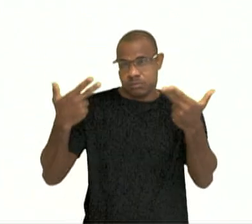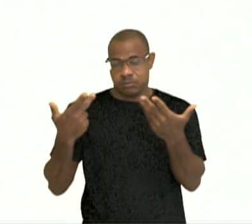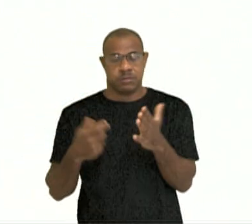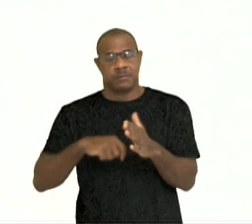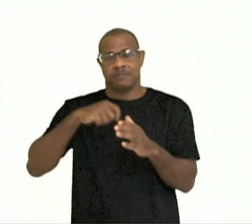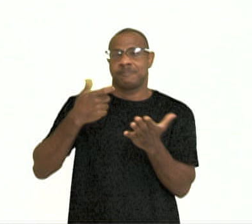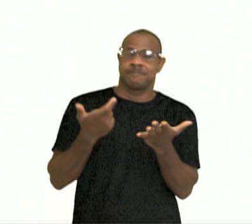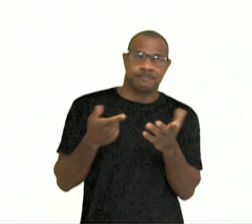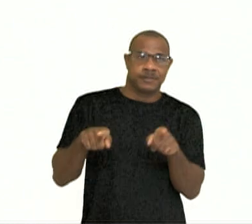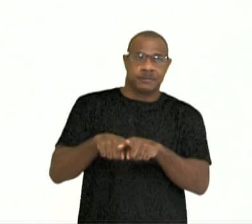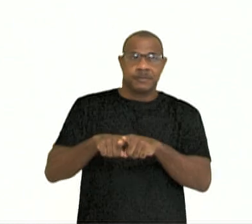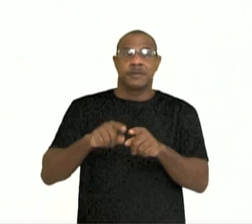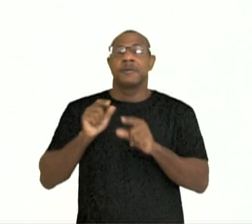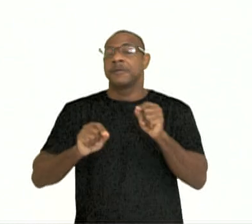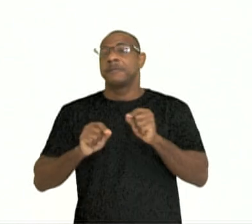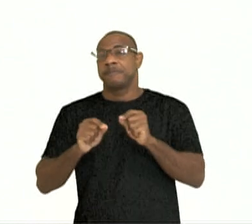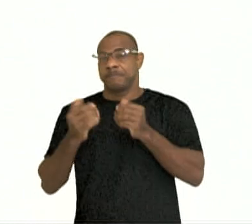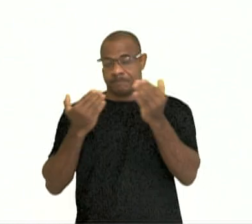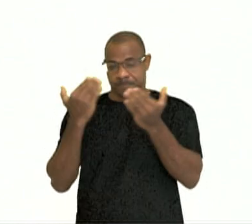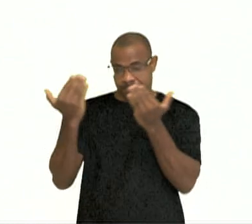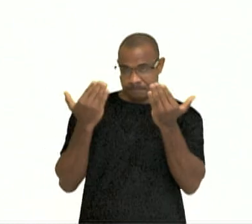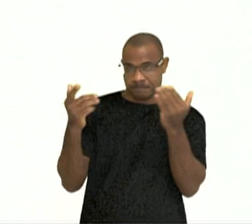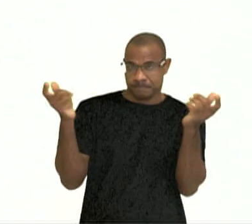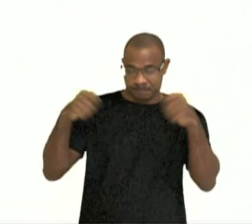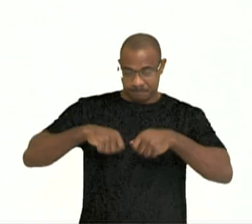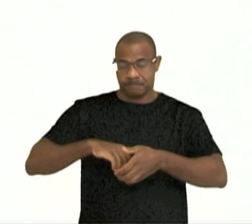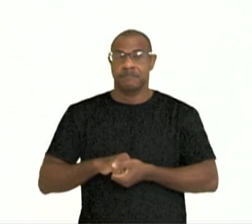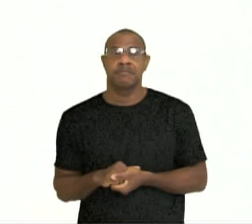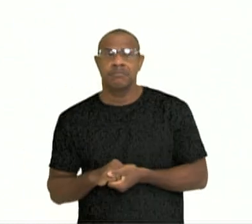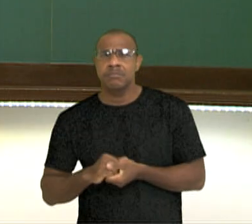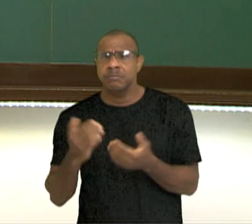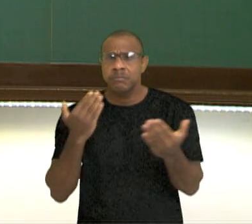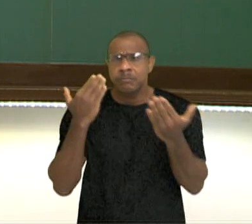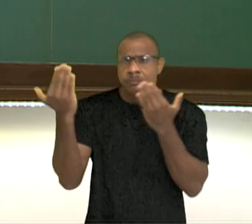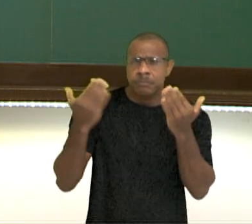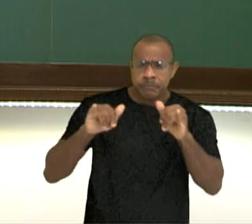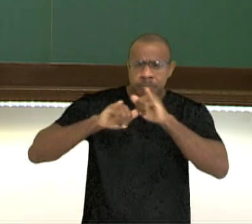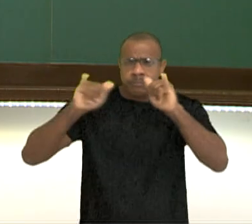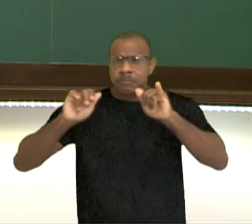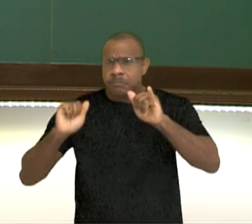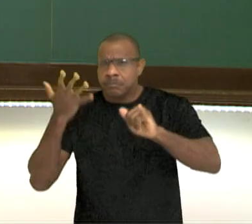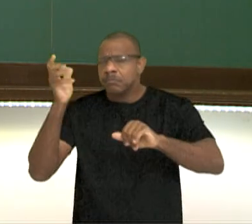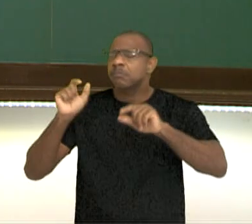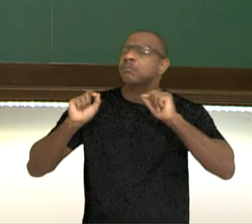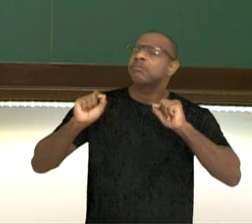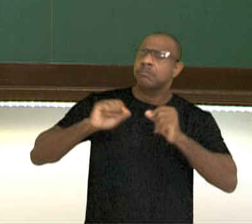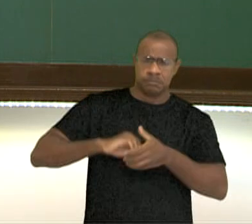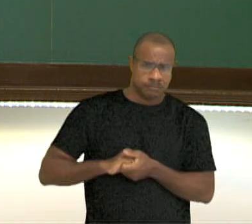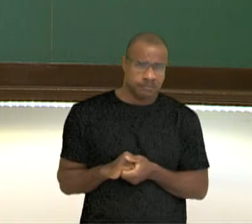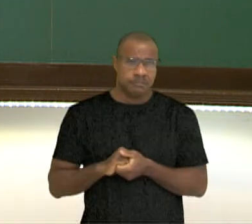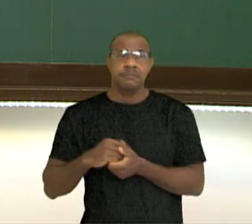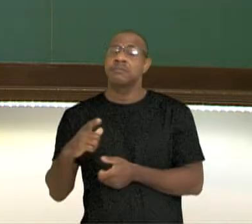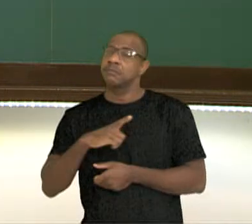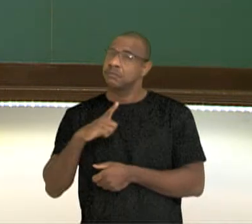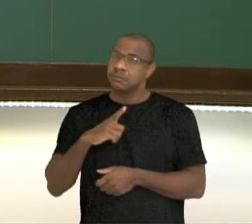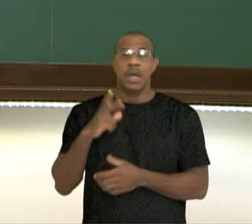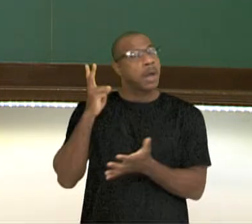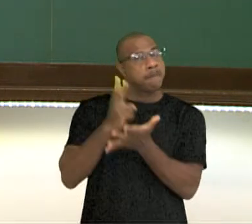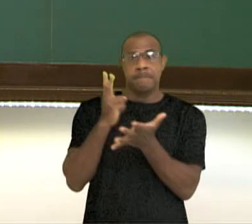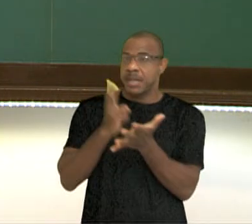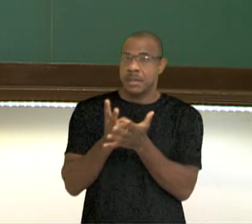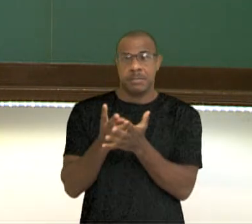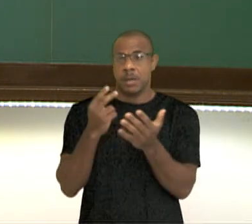recente. Observe que na comparação de notícias, o que acontece? Nós vemos a mesma